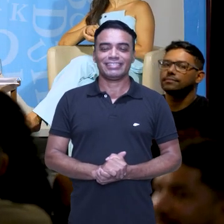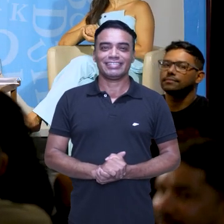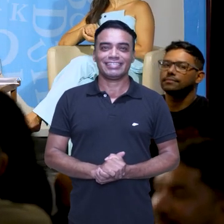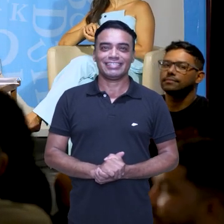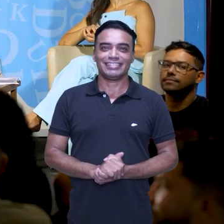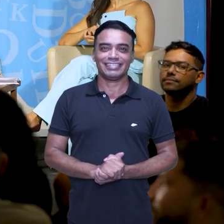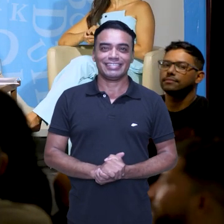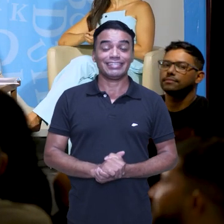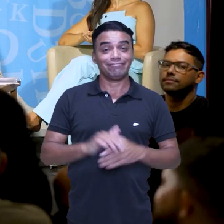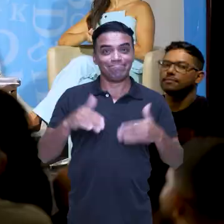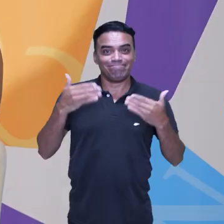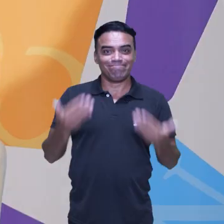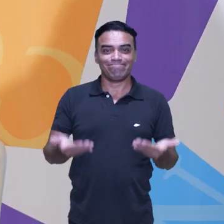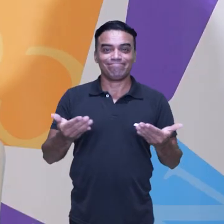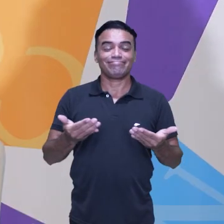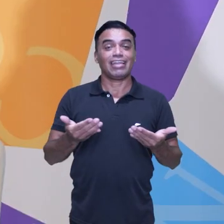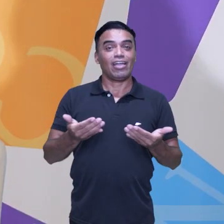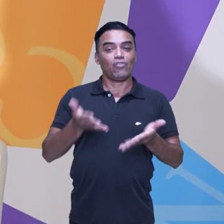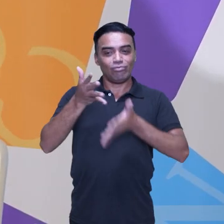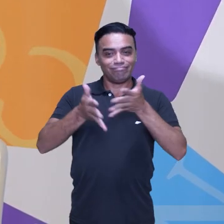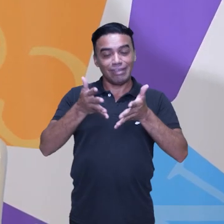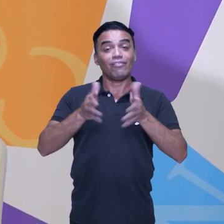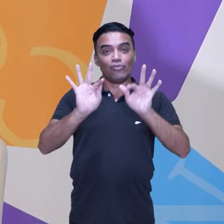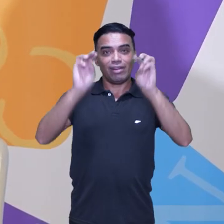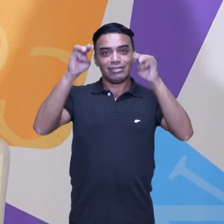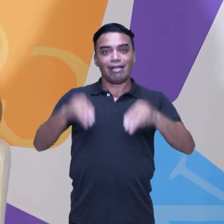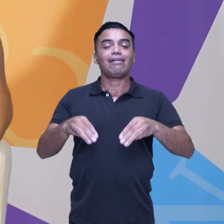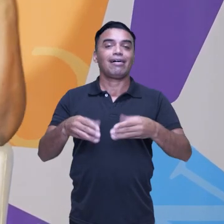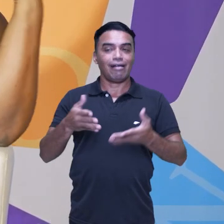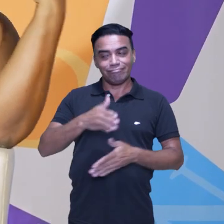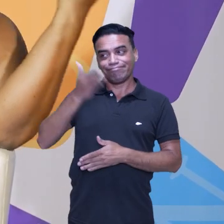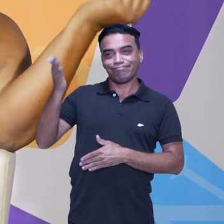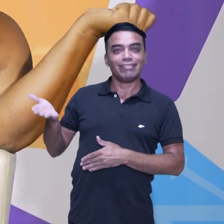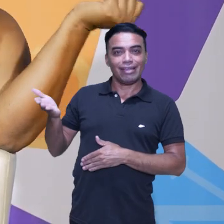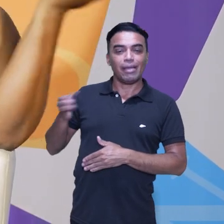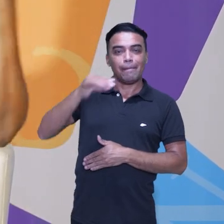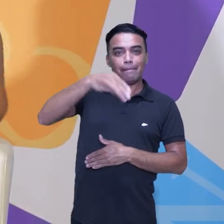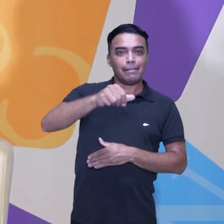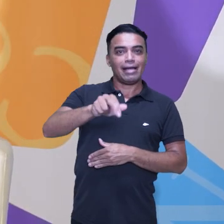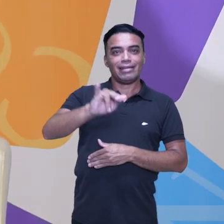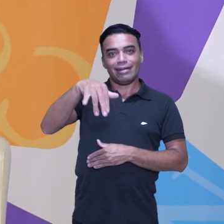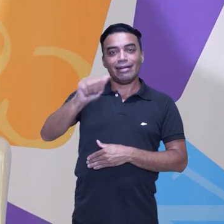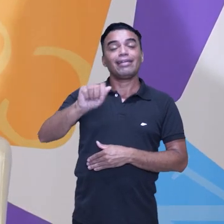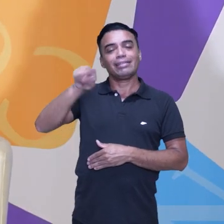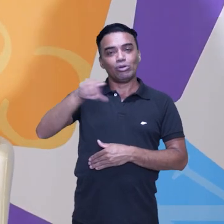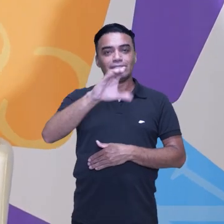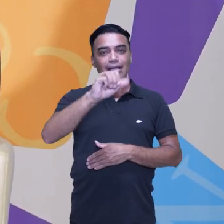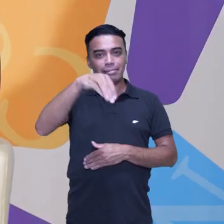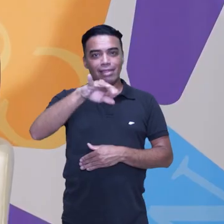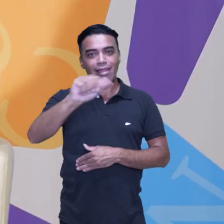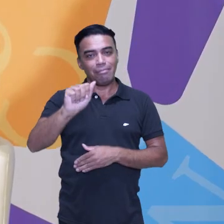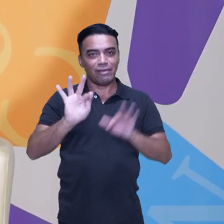Segura, né, gente? Então, assim, eu vou falar, já vou finalizar minha fala, vou passar para a Mariana, depois para a doutora Camila, para